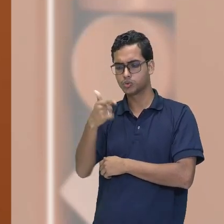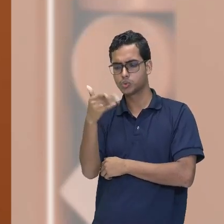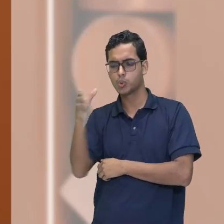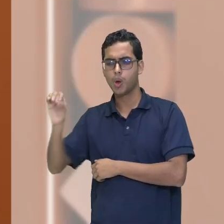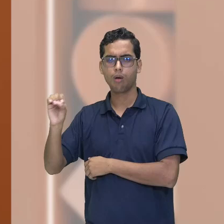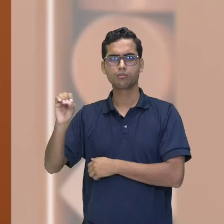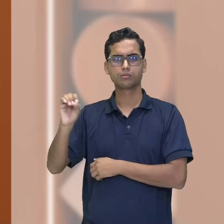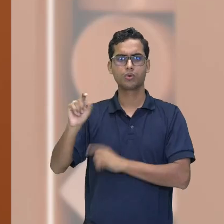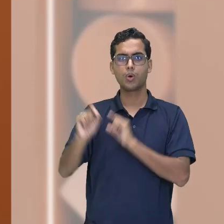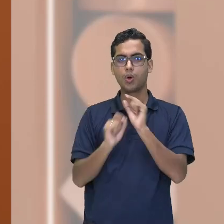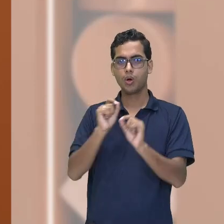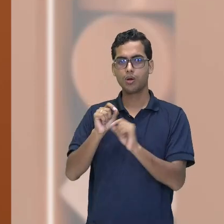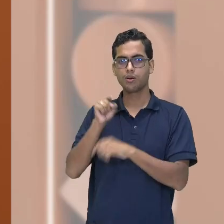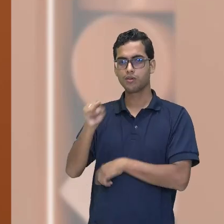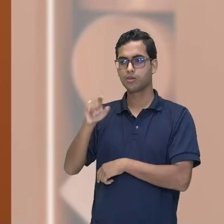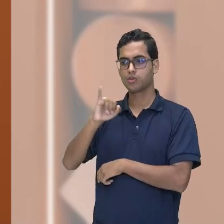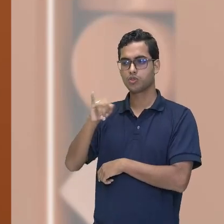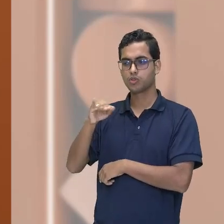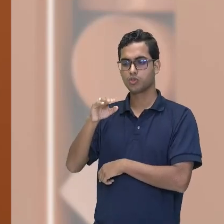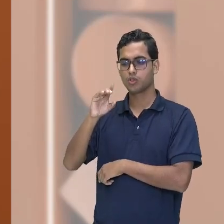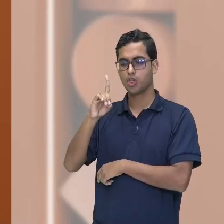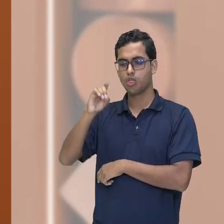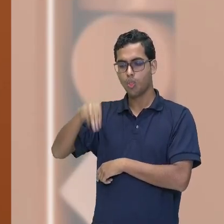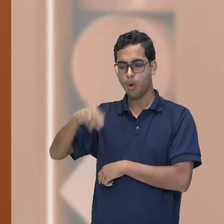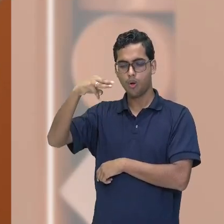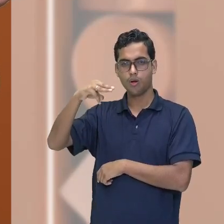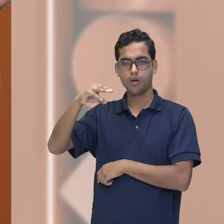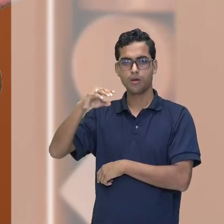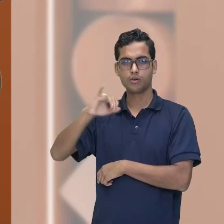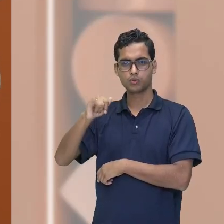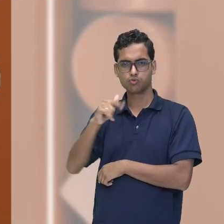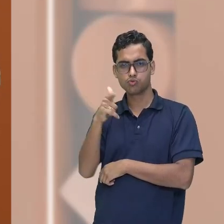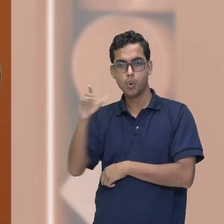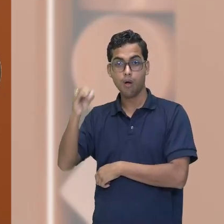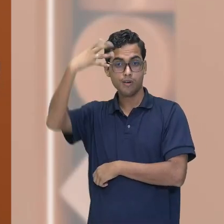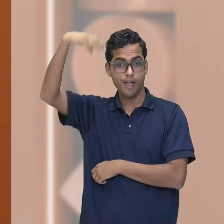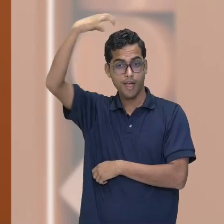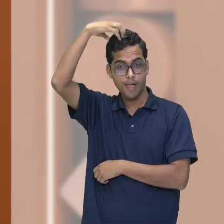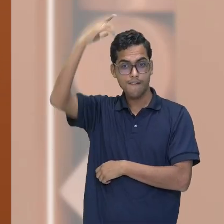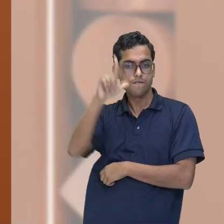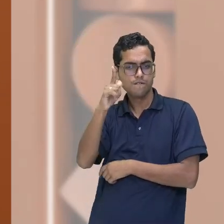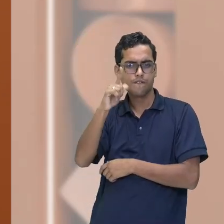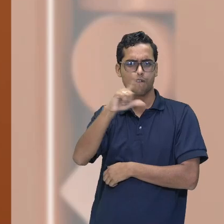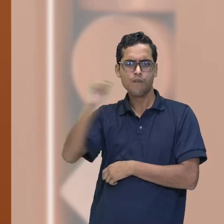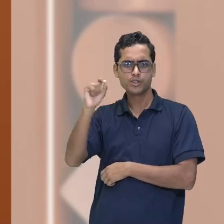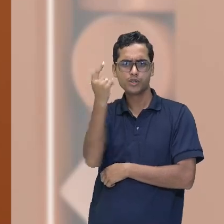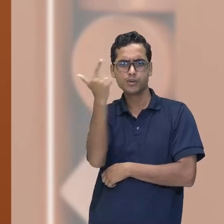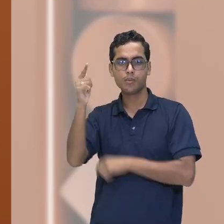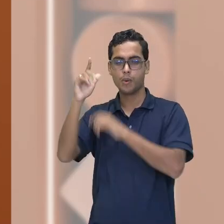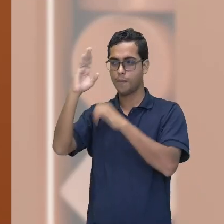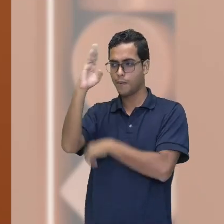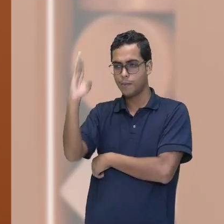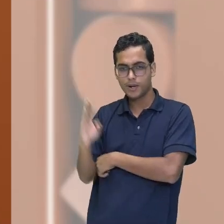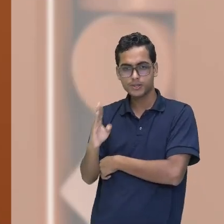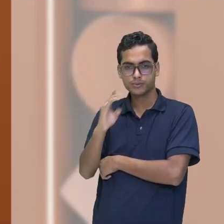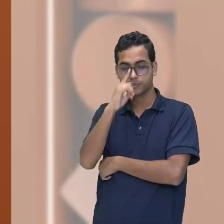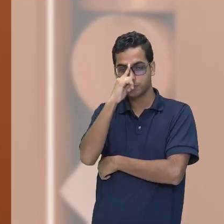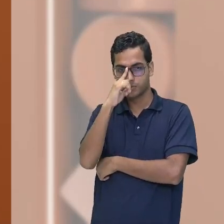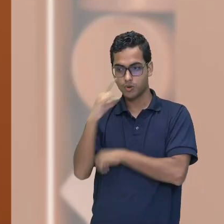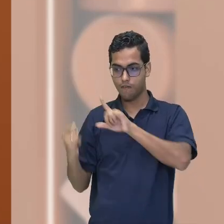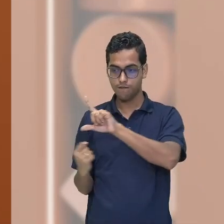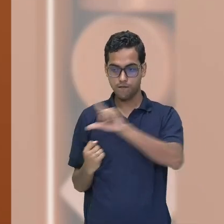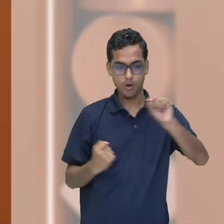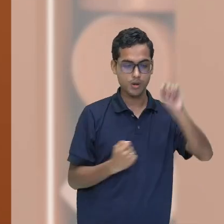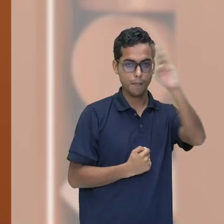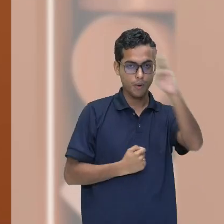acontece? Dom João foge com toda a sua família para onde? Para o Brasil. E é justamente por conta da vinda da família real ameaçada